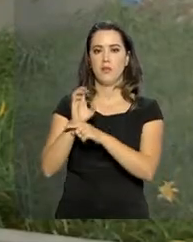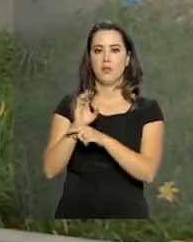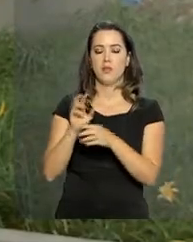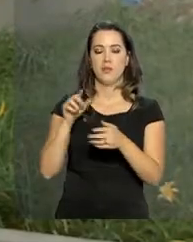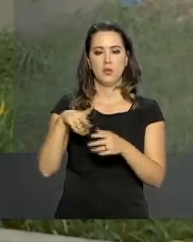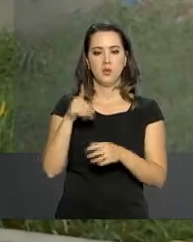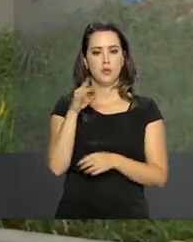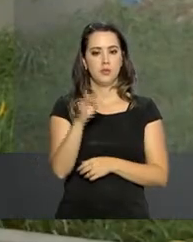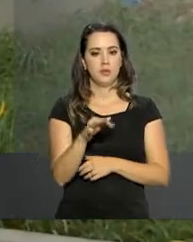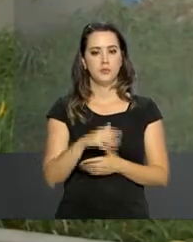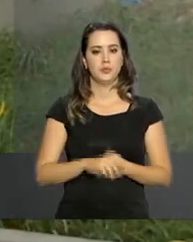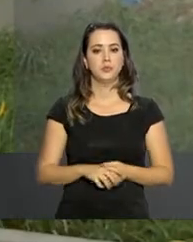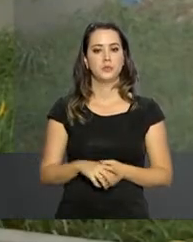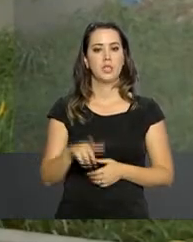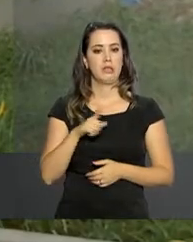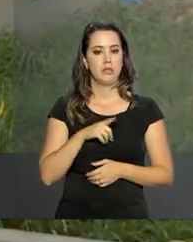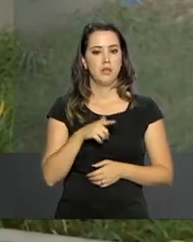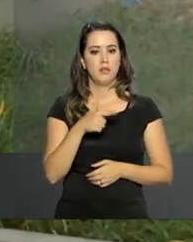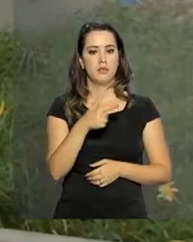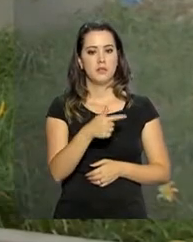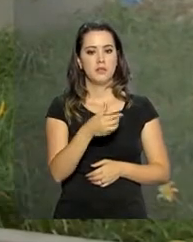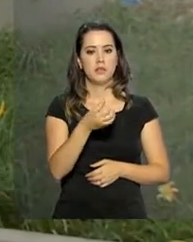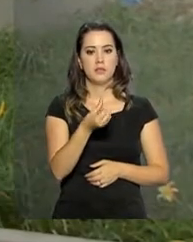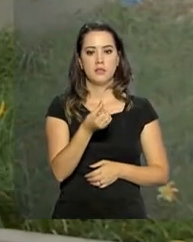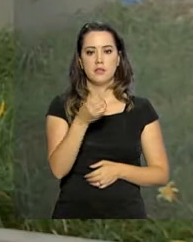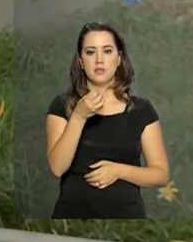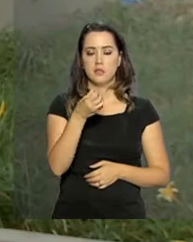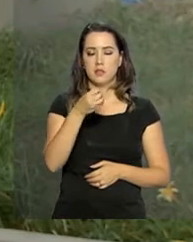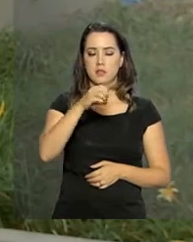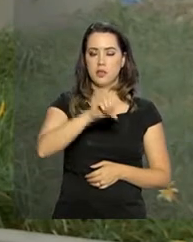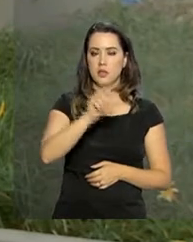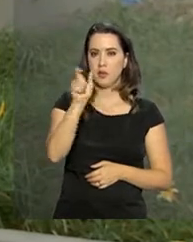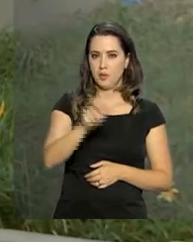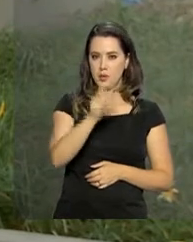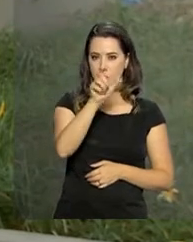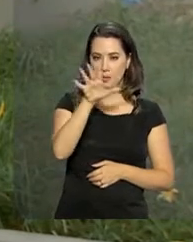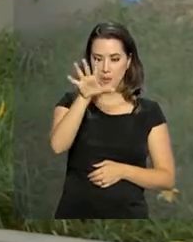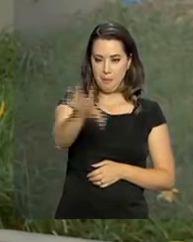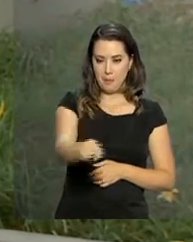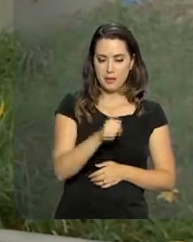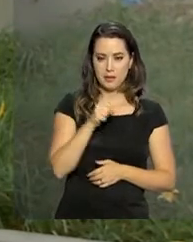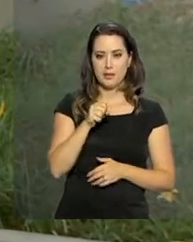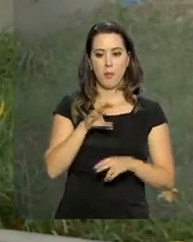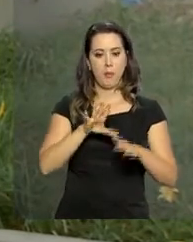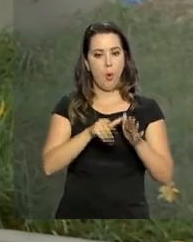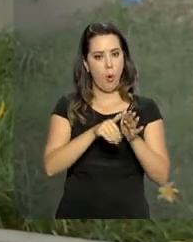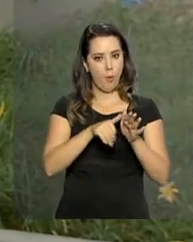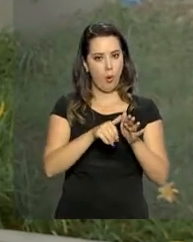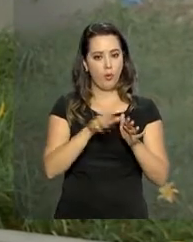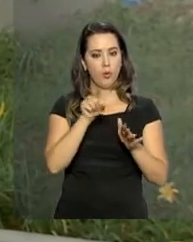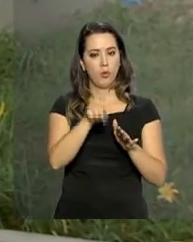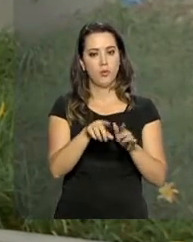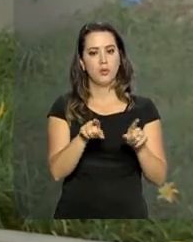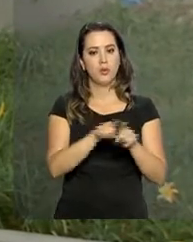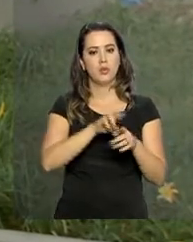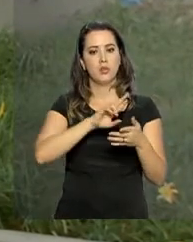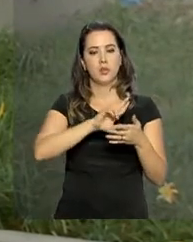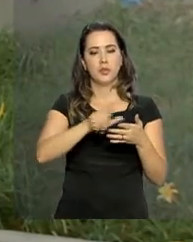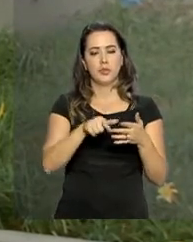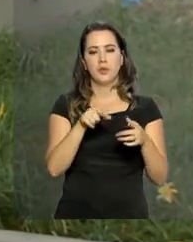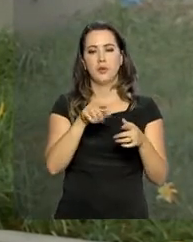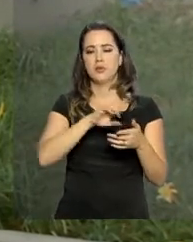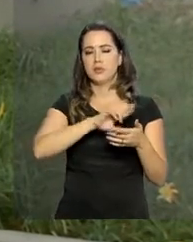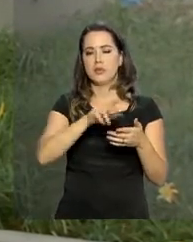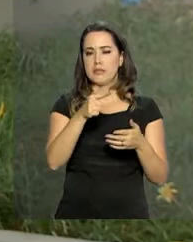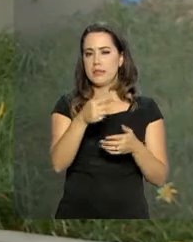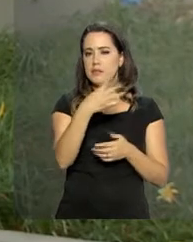foram 769 prisões por roubo em 27 por latrocínio e 1204 prisões por outros crimes